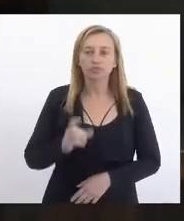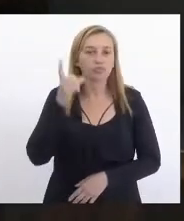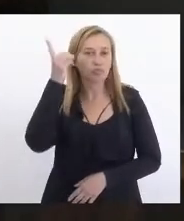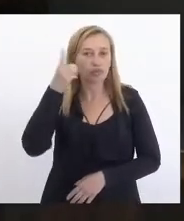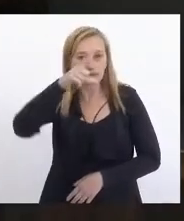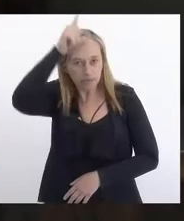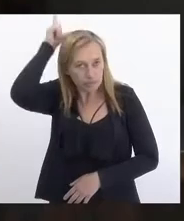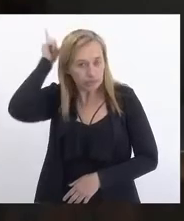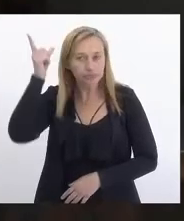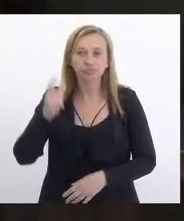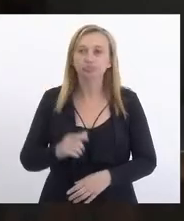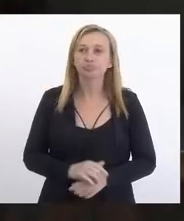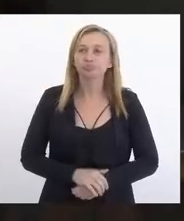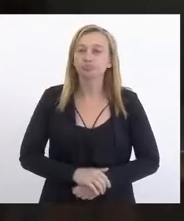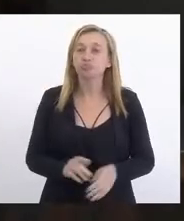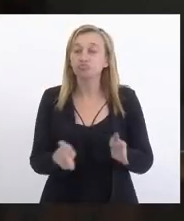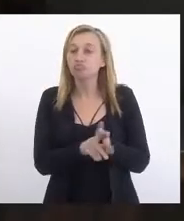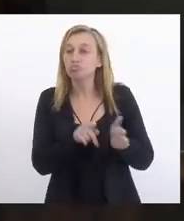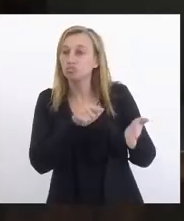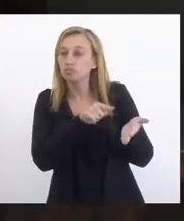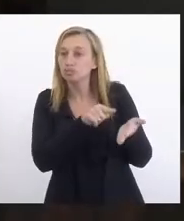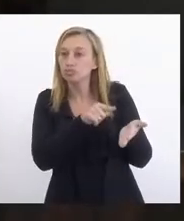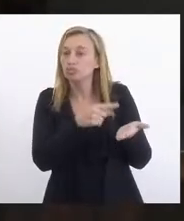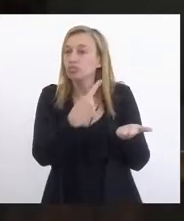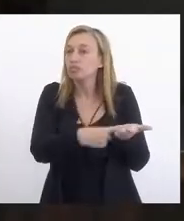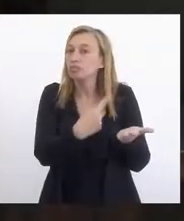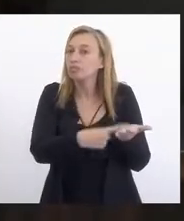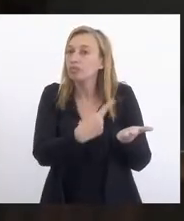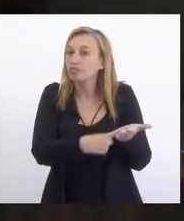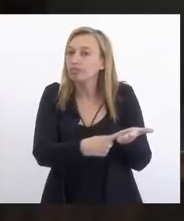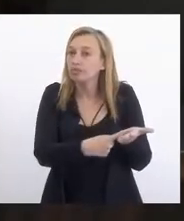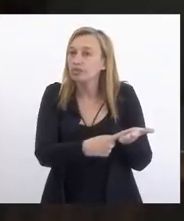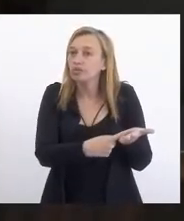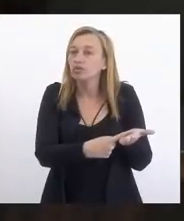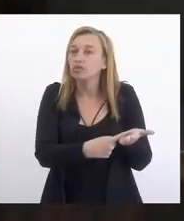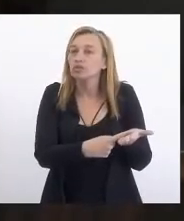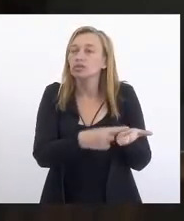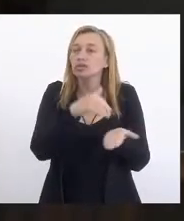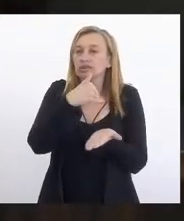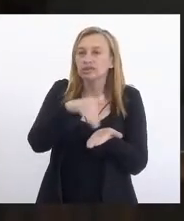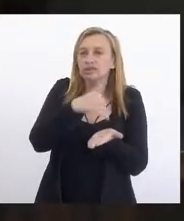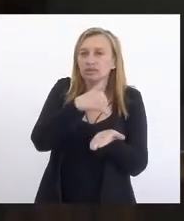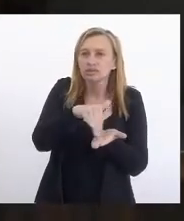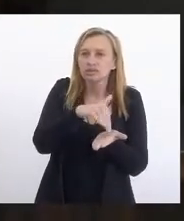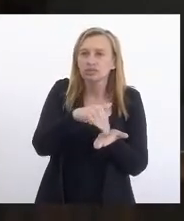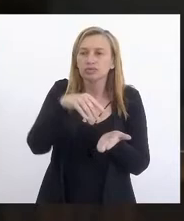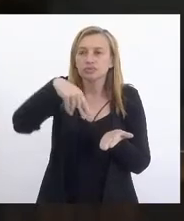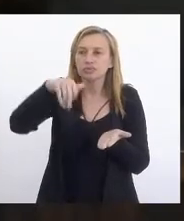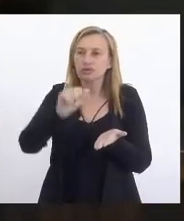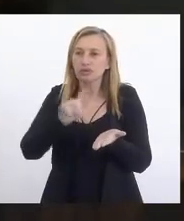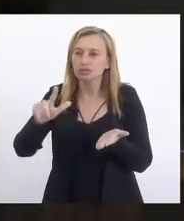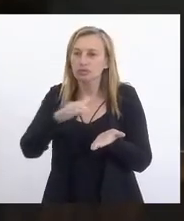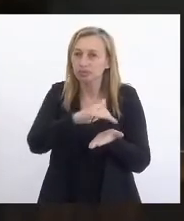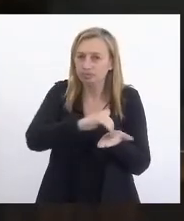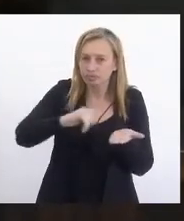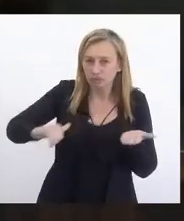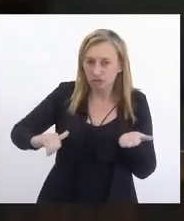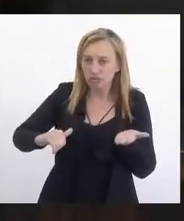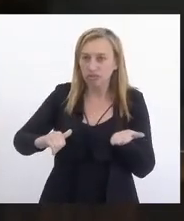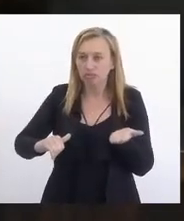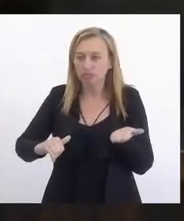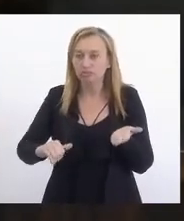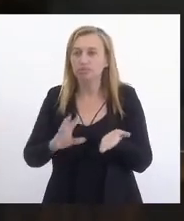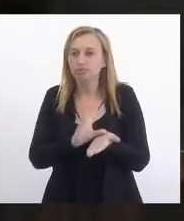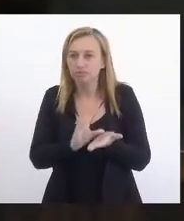Paulo. Esse projeto, combinado com o secretário Nelson, vamos retirá-lo